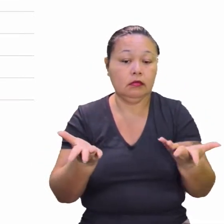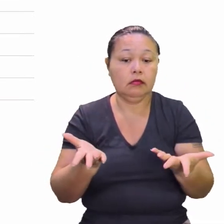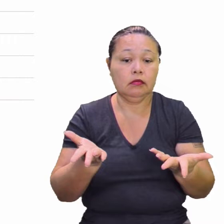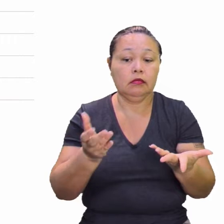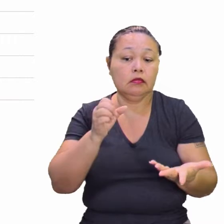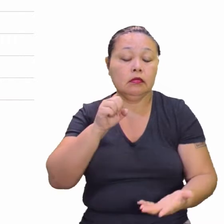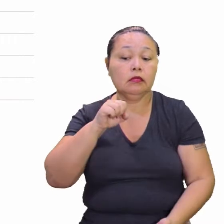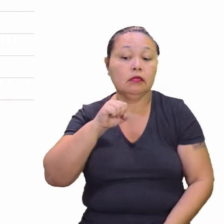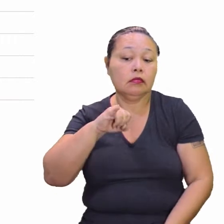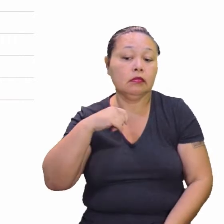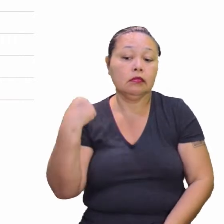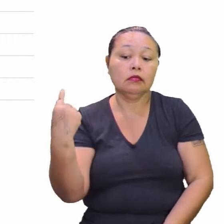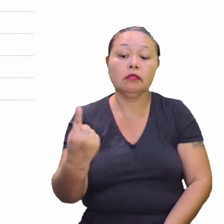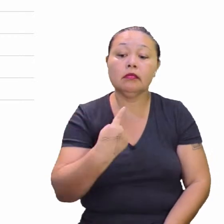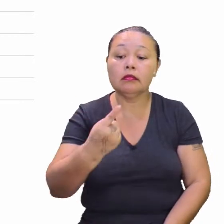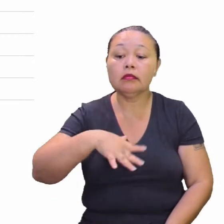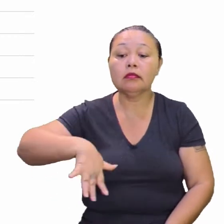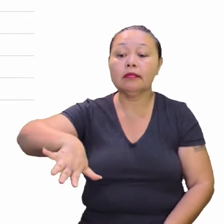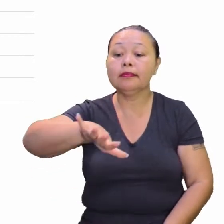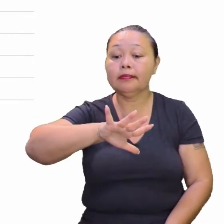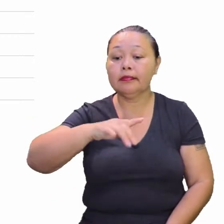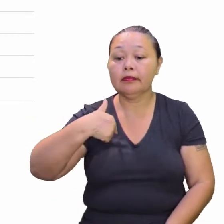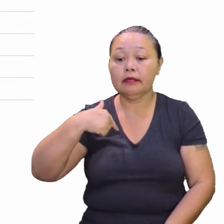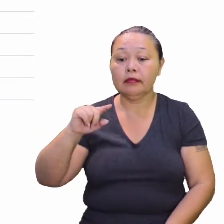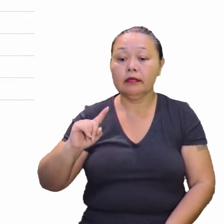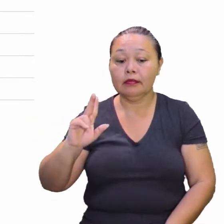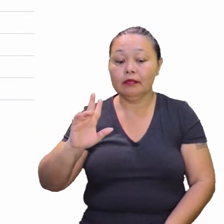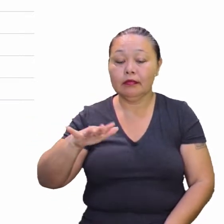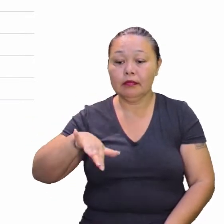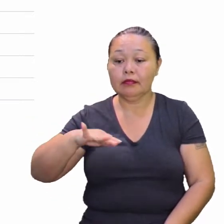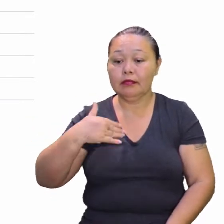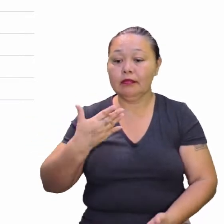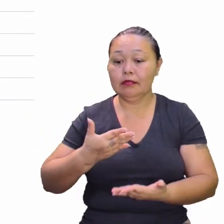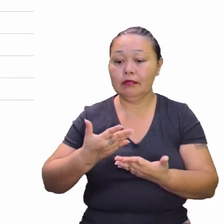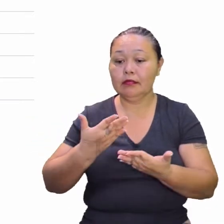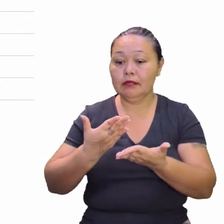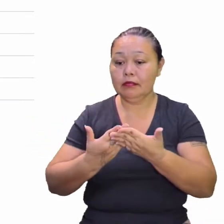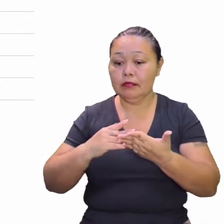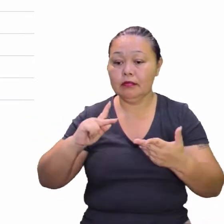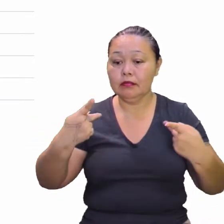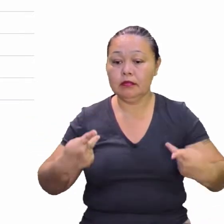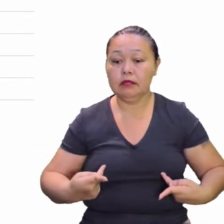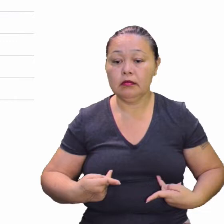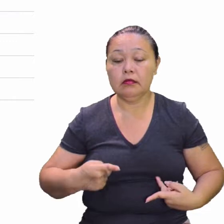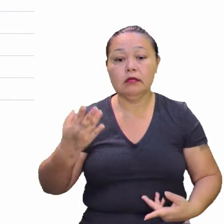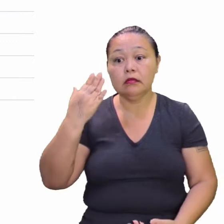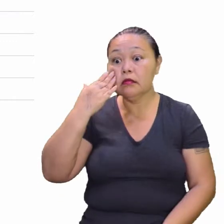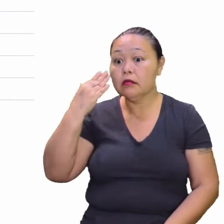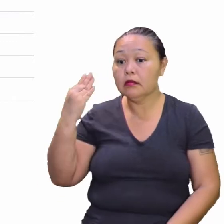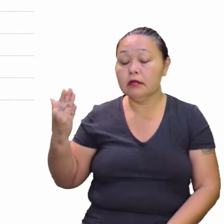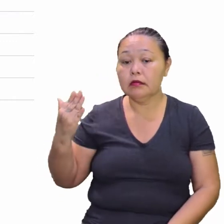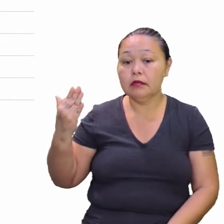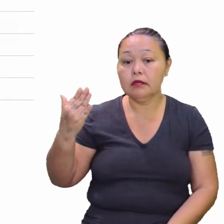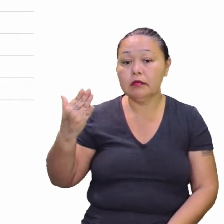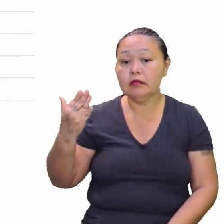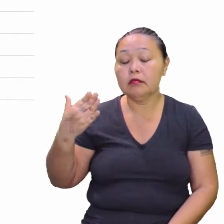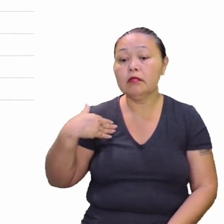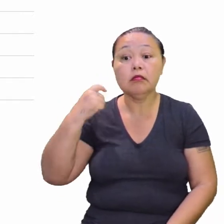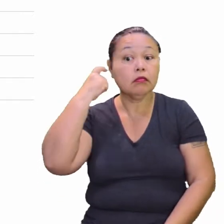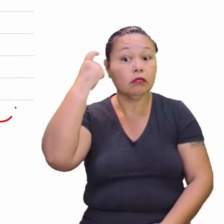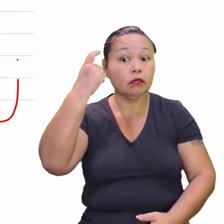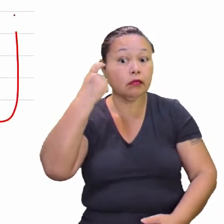questão, se nós, da área de humanas, a gente tem um olhar diferente, né? Sim, sim. A gente vê isso aqui e isso